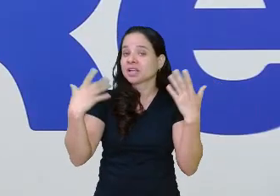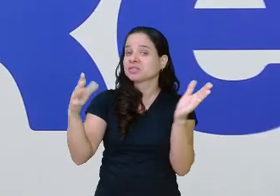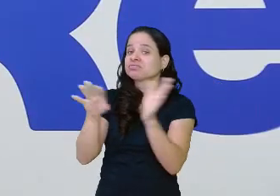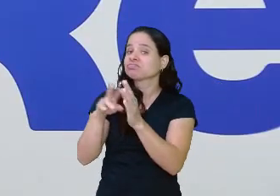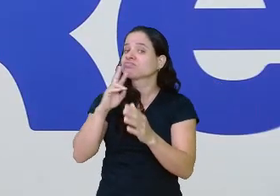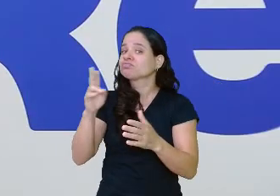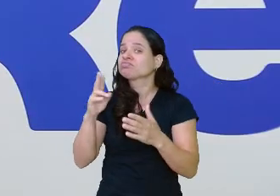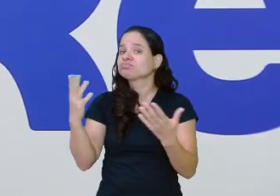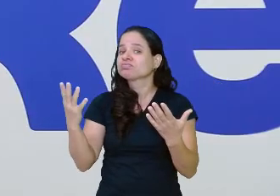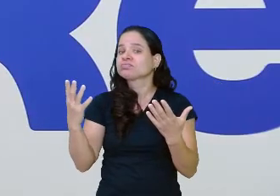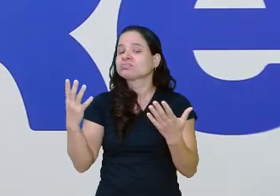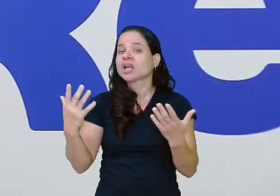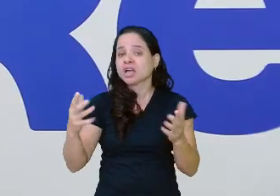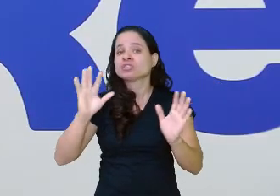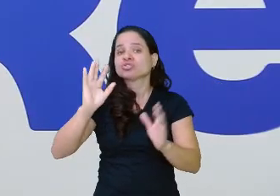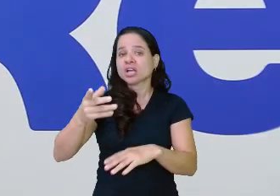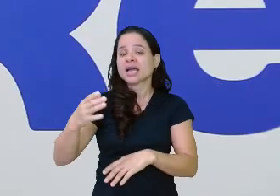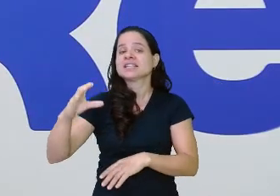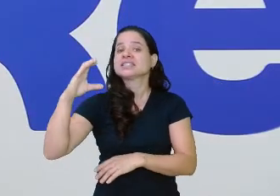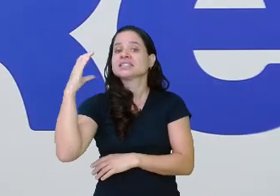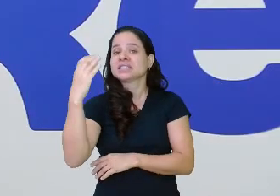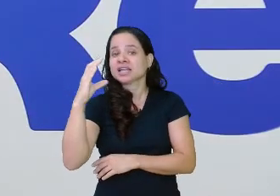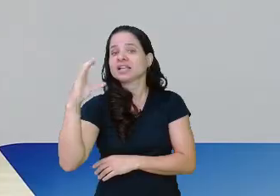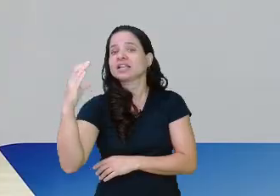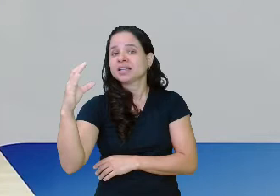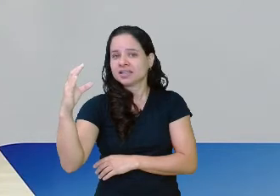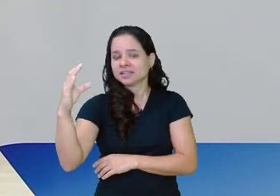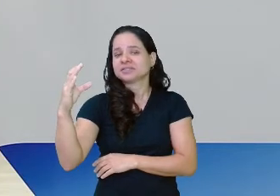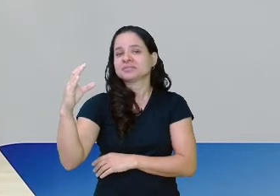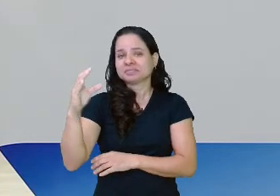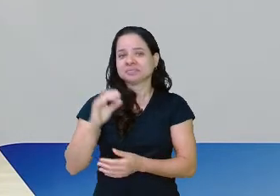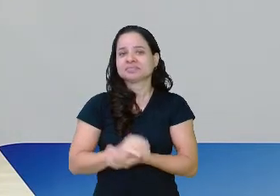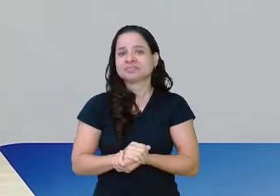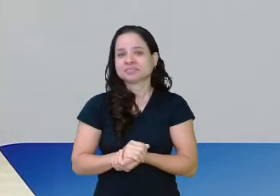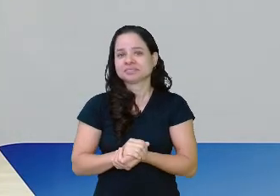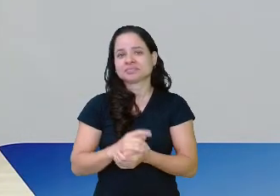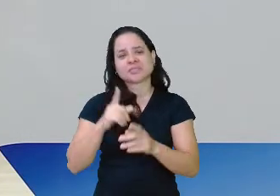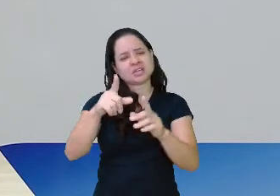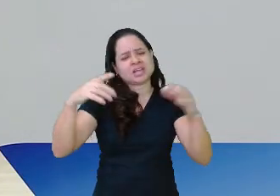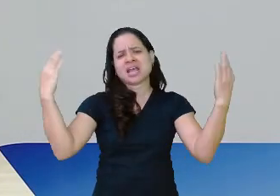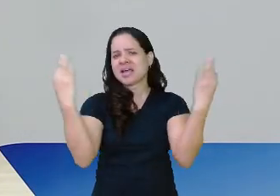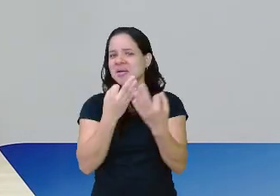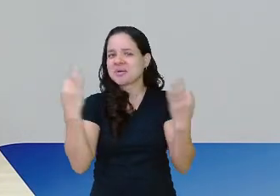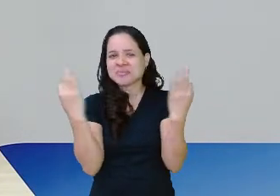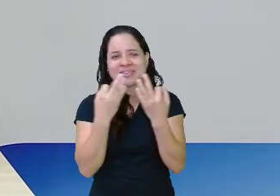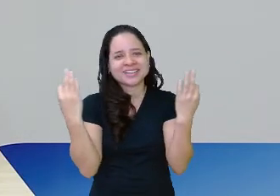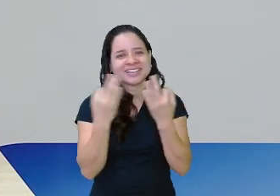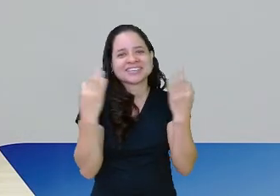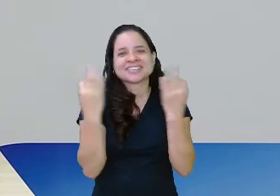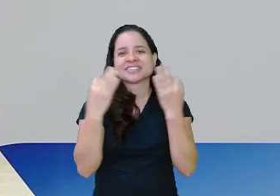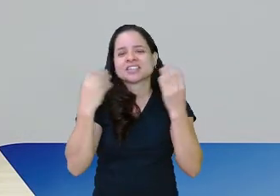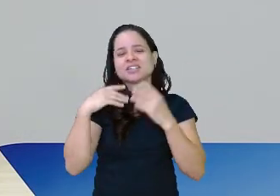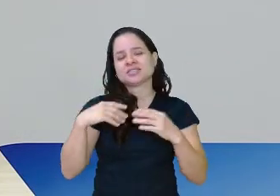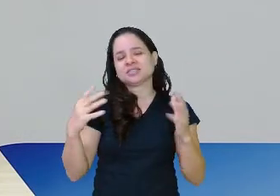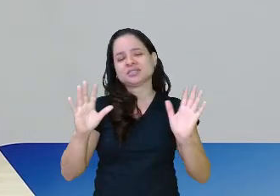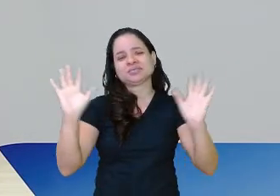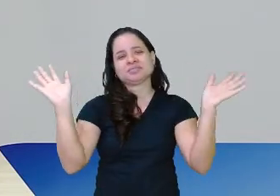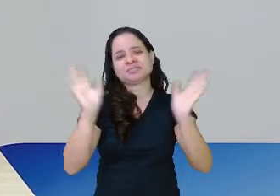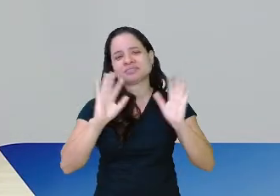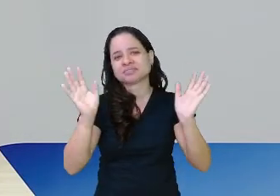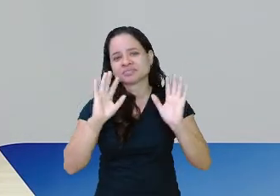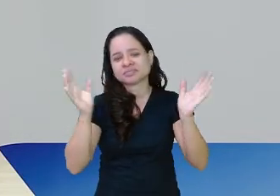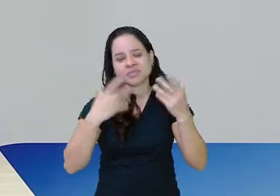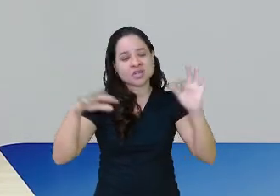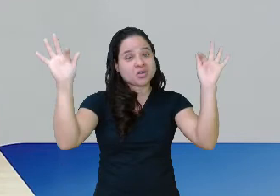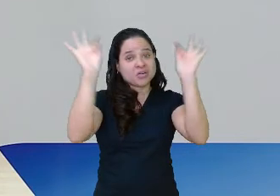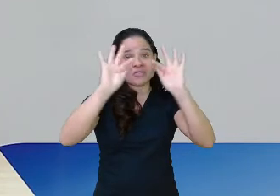letra C, o Pablo e a Ana, e letra C, 5.000. Vocês são maravilhosos e eu vou me despedir muito mais